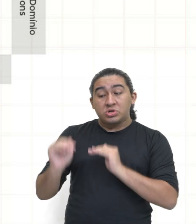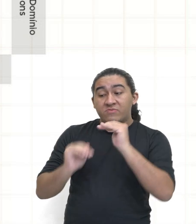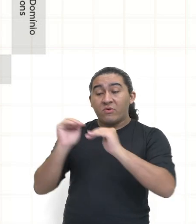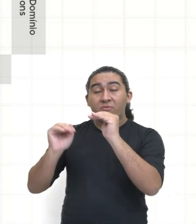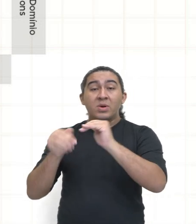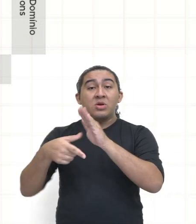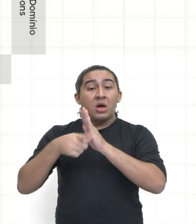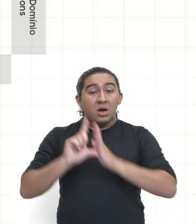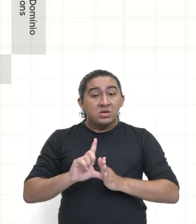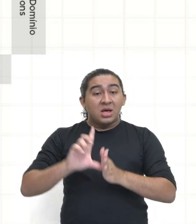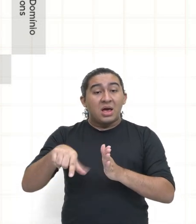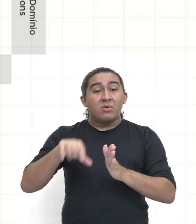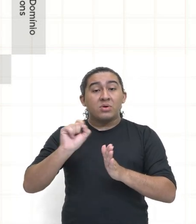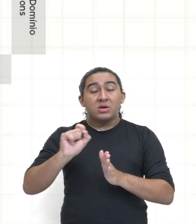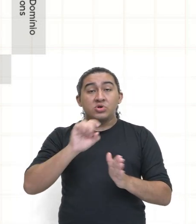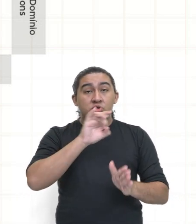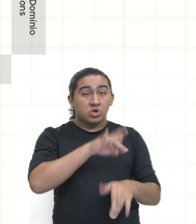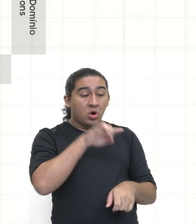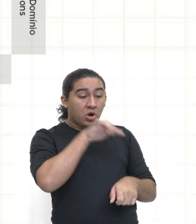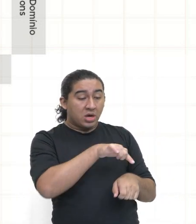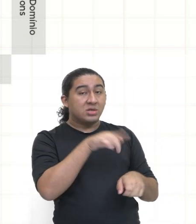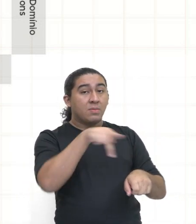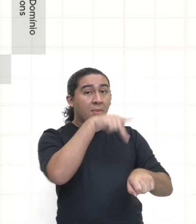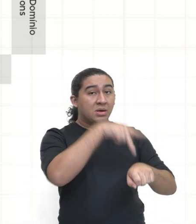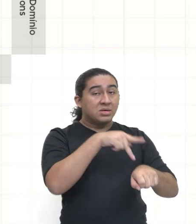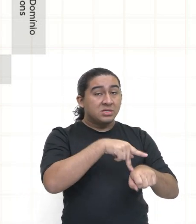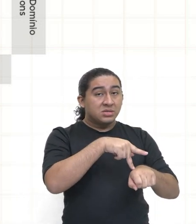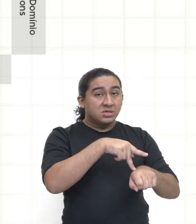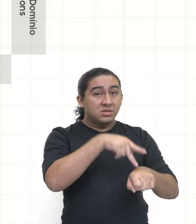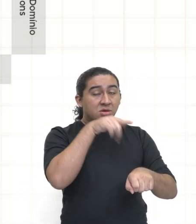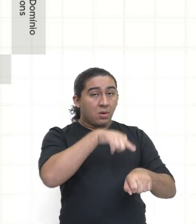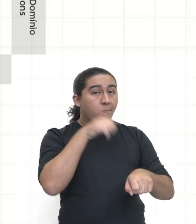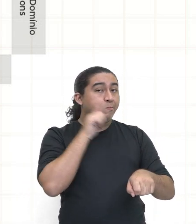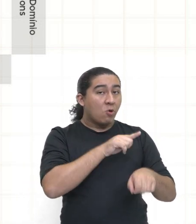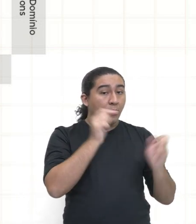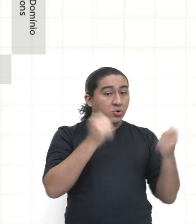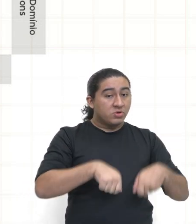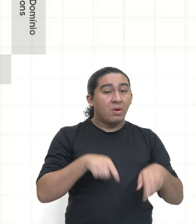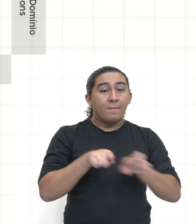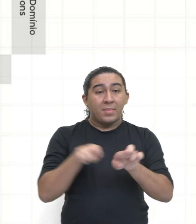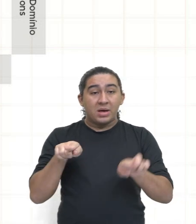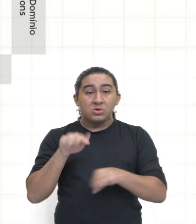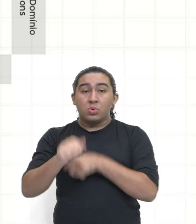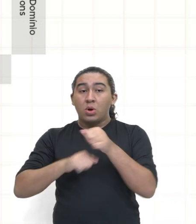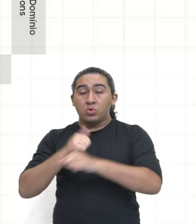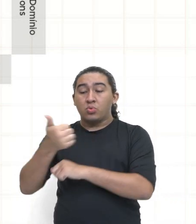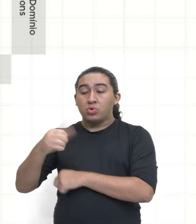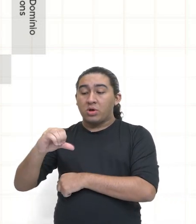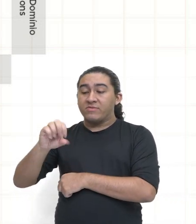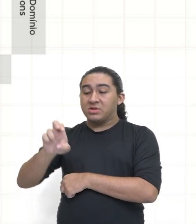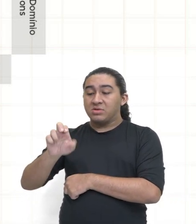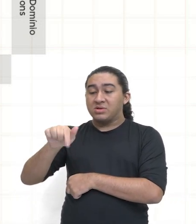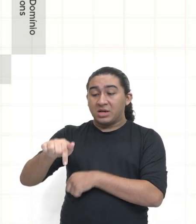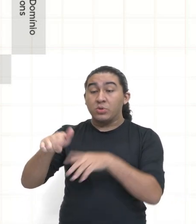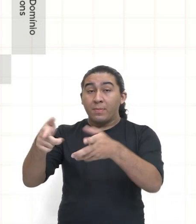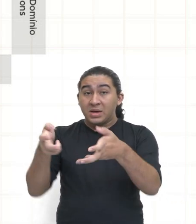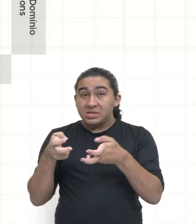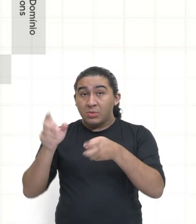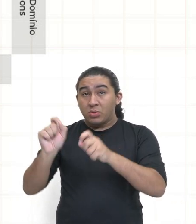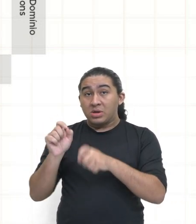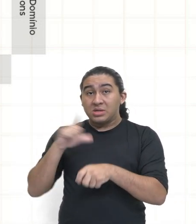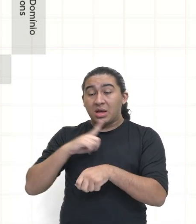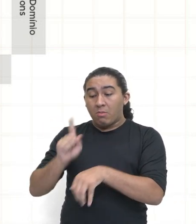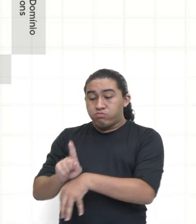nuclear estava de posse norte-americana. Mas, em 57, nós vamos observar o lançamento do Sputnik, que é